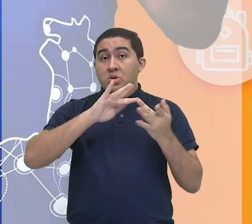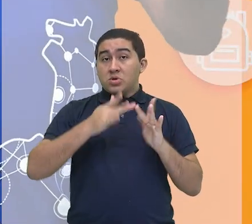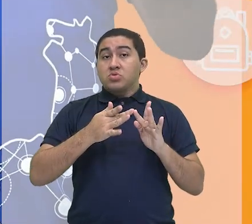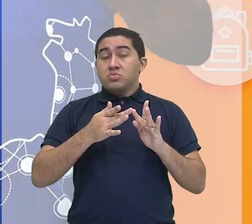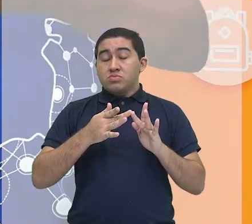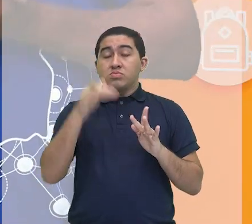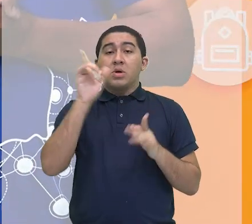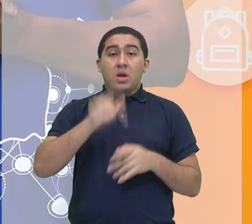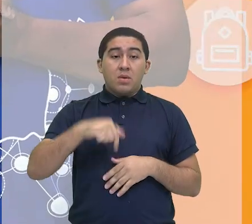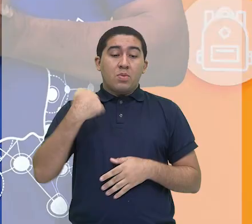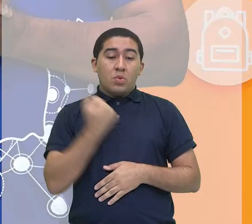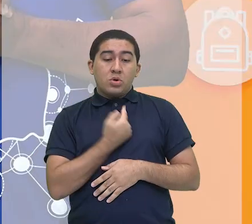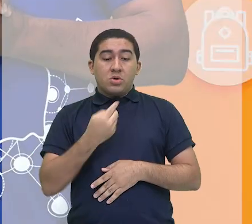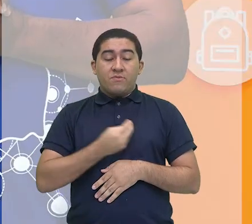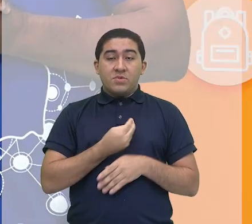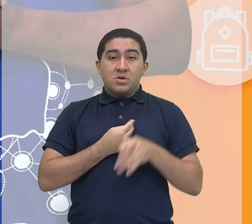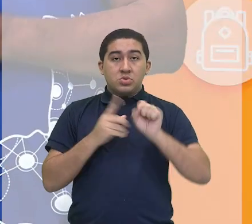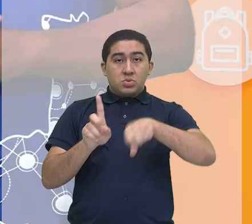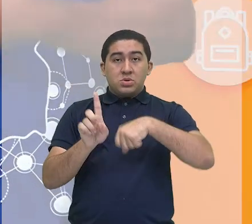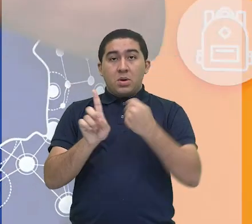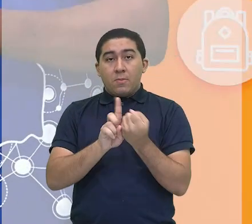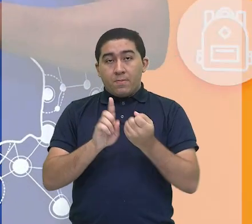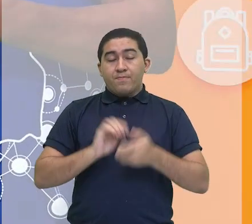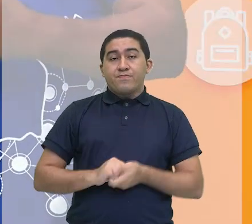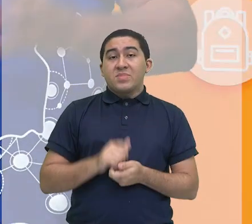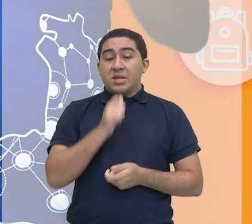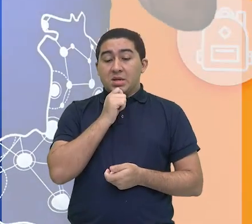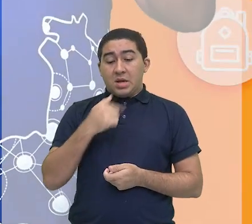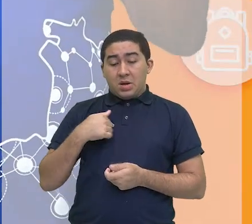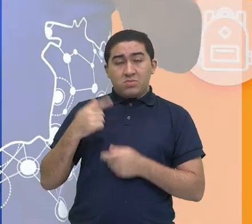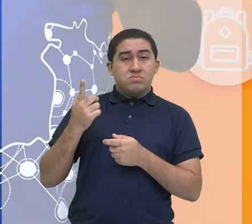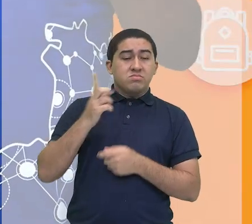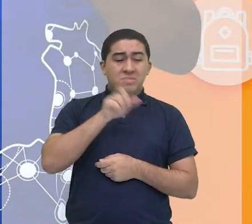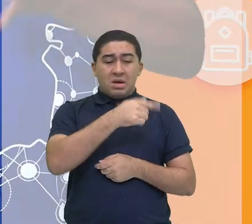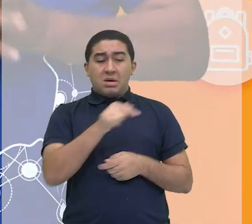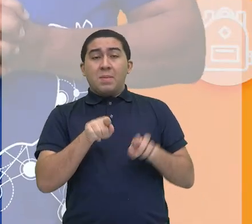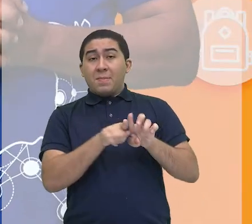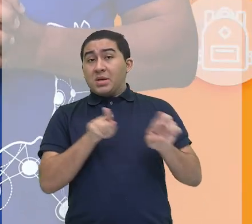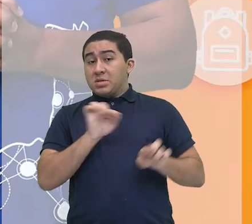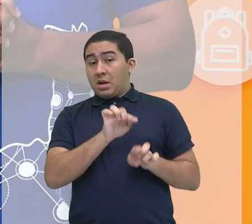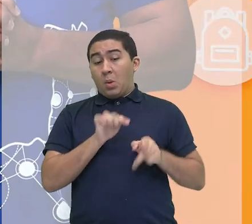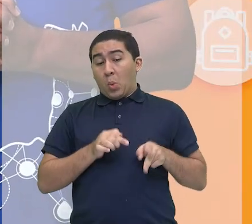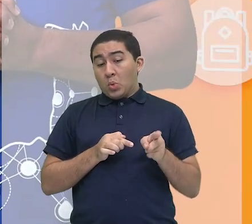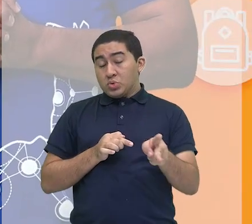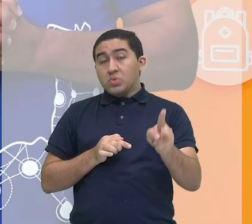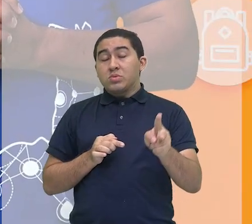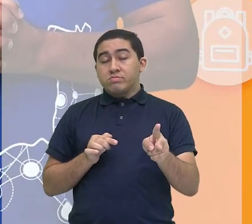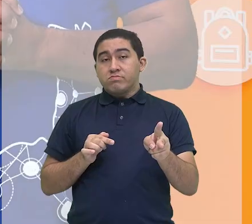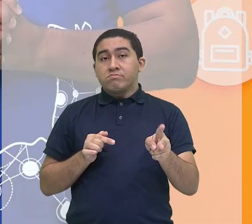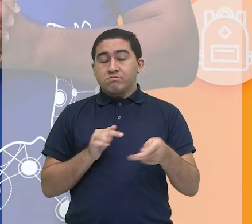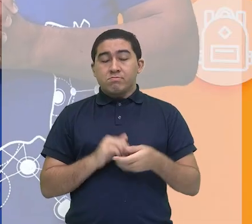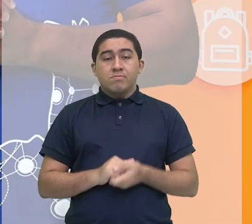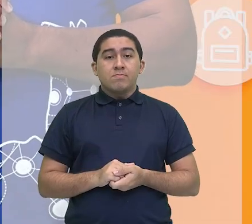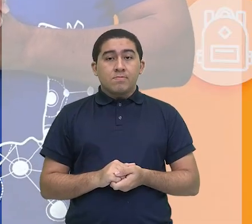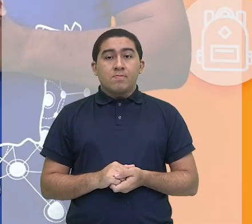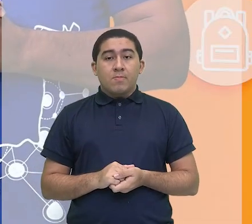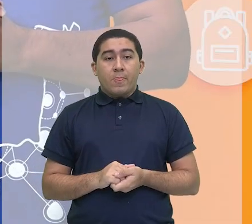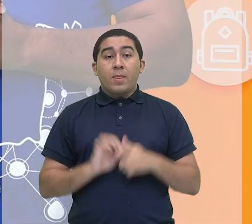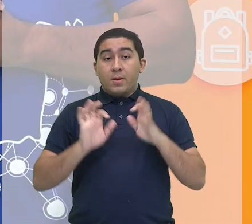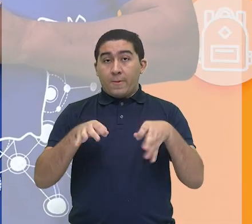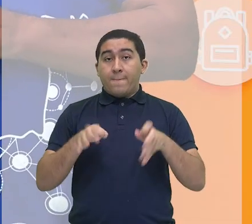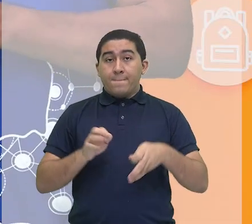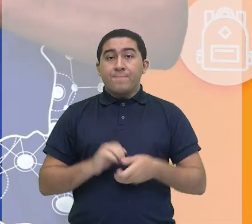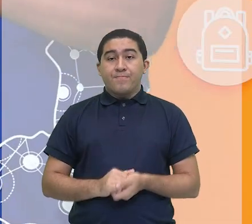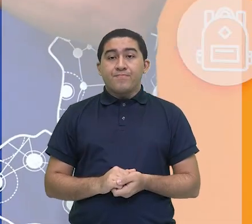que faz parte da vida em sociedade, né? Por mais que eu negue, ela vai permanecer lá, presente e atuante, não é